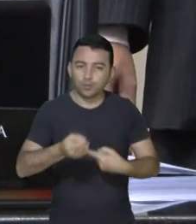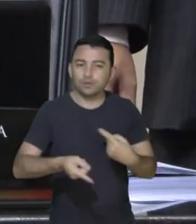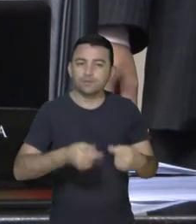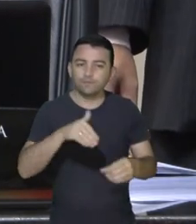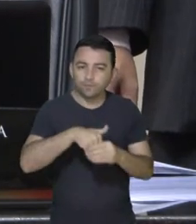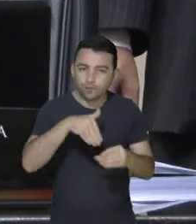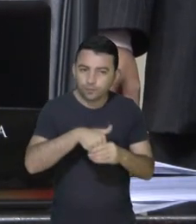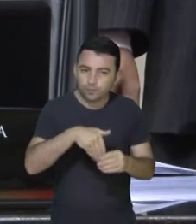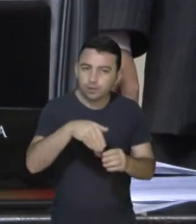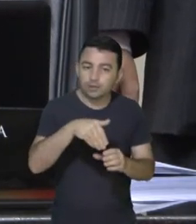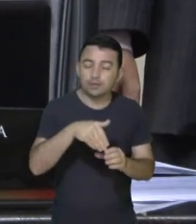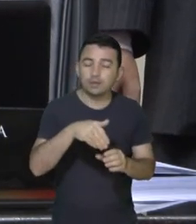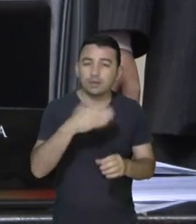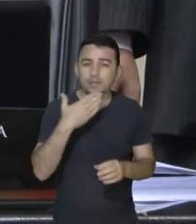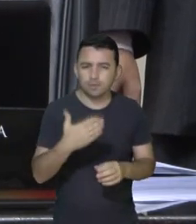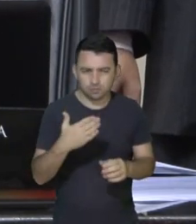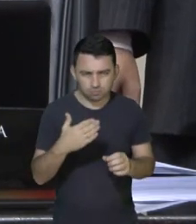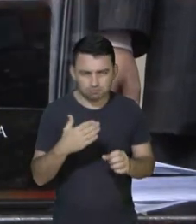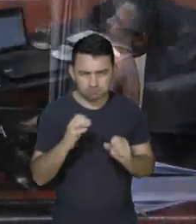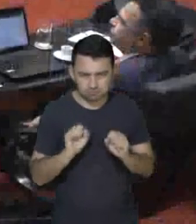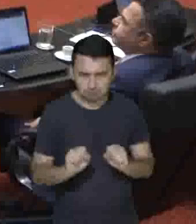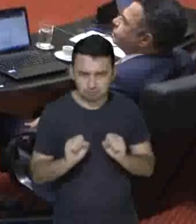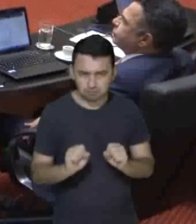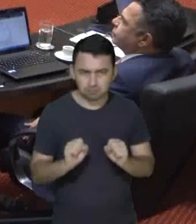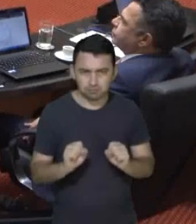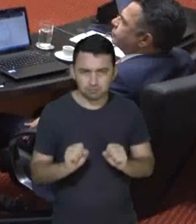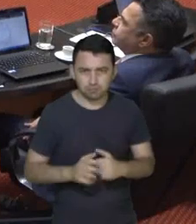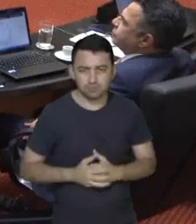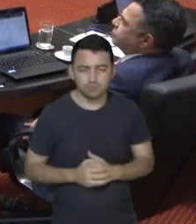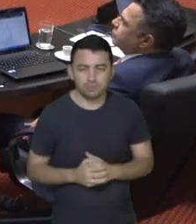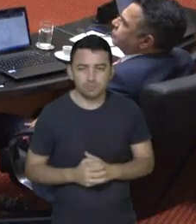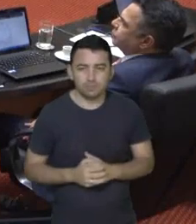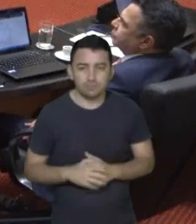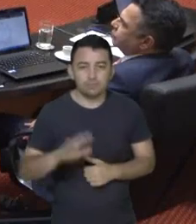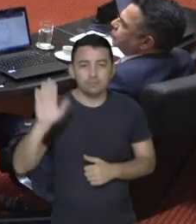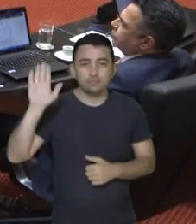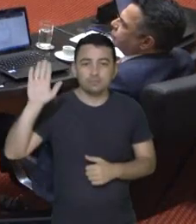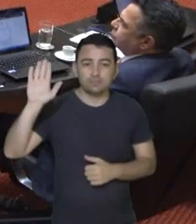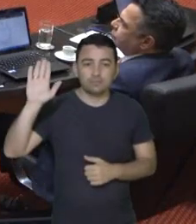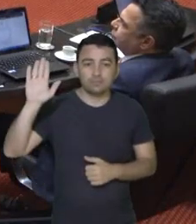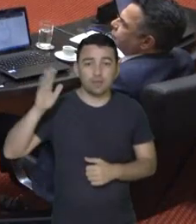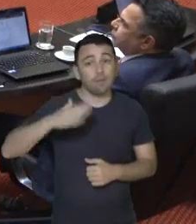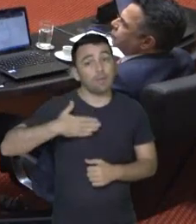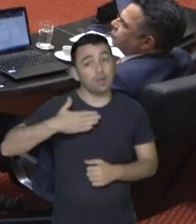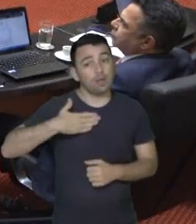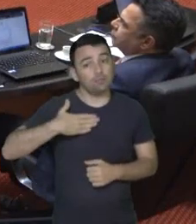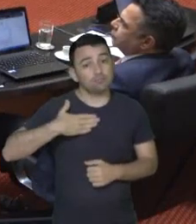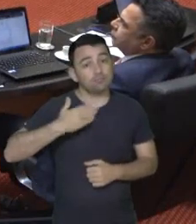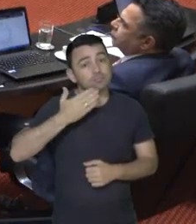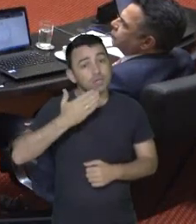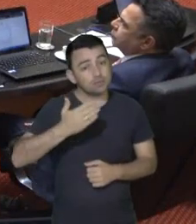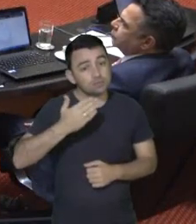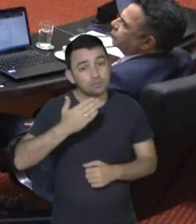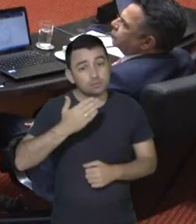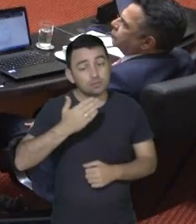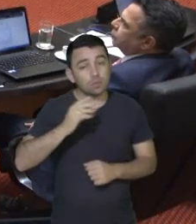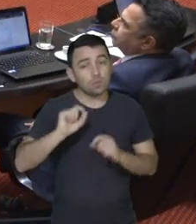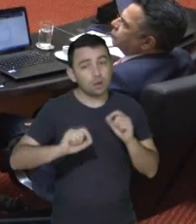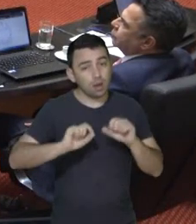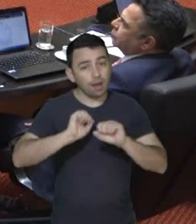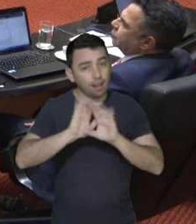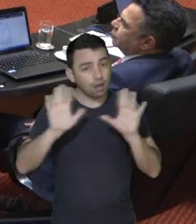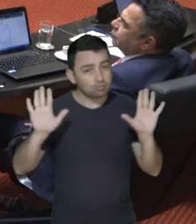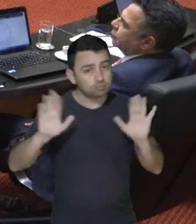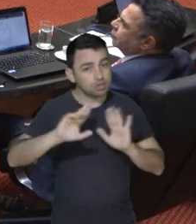para discussão. Pode ser assim? Pode ser. Então, só uma questão de ordem, senhor presidente. A minha única forma é para deixar bem claro como é que vai ser. O nosso